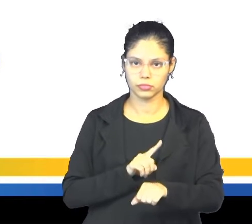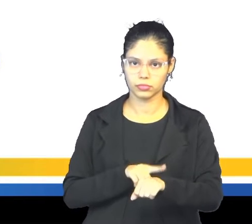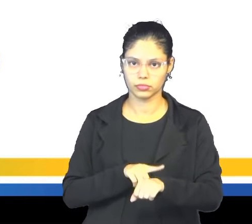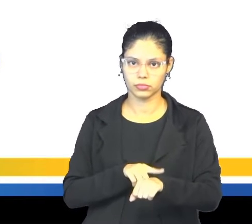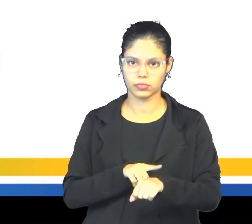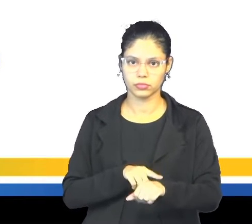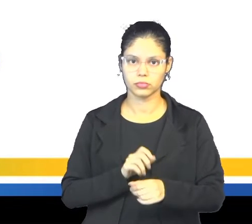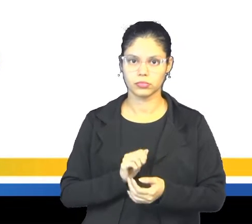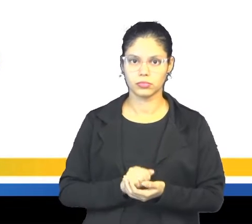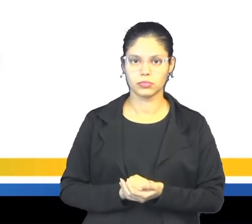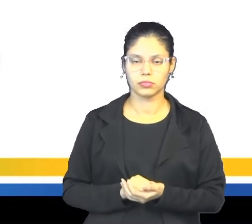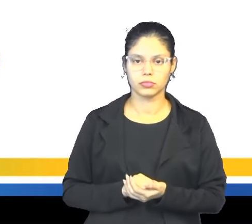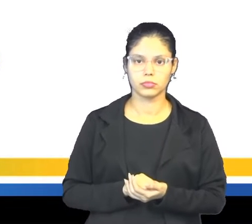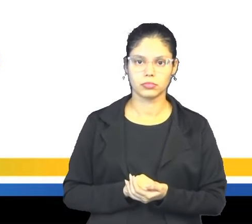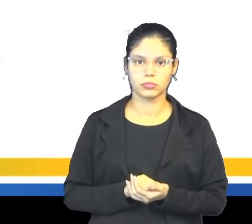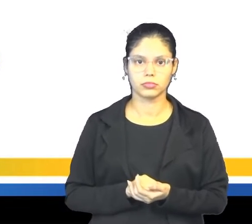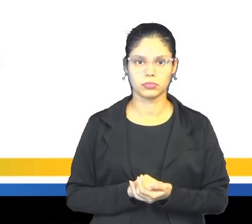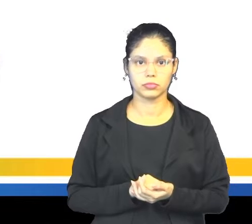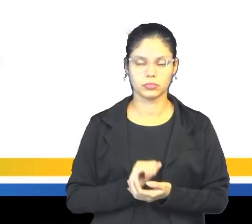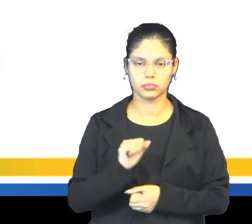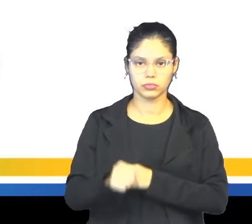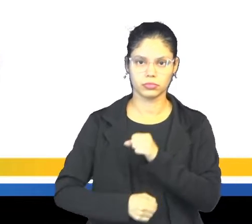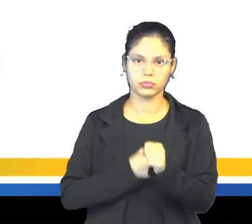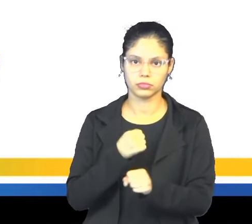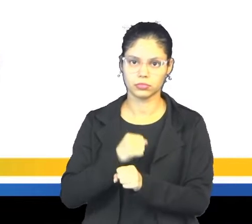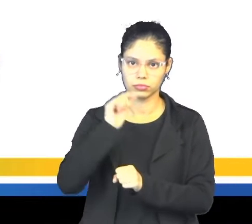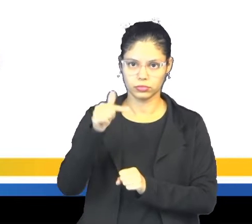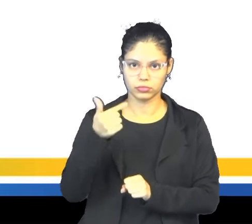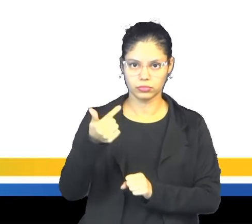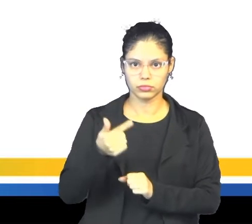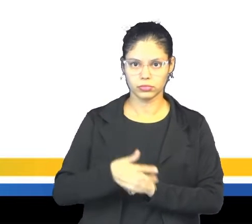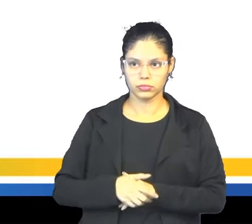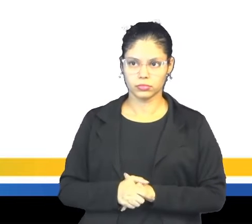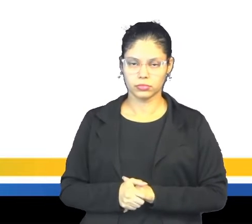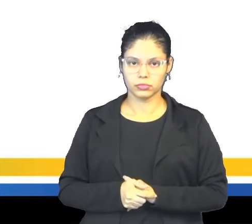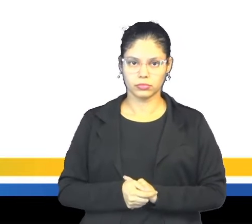vai ser exatamente no ano que vem, ok?